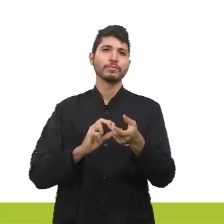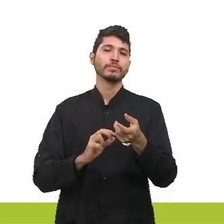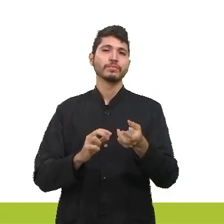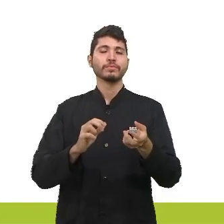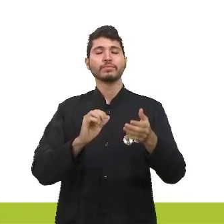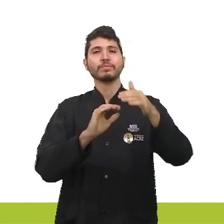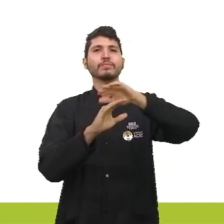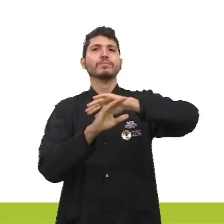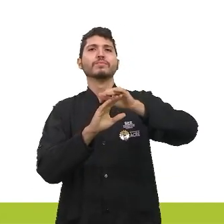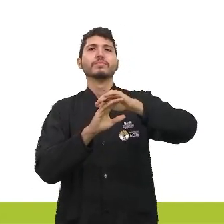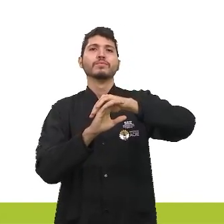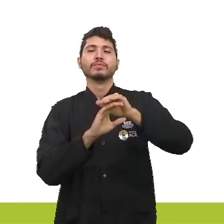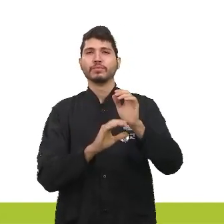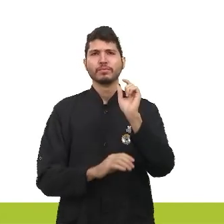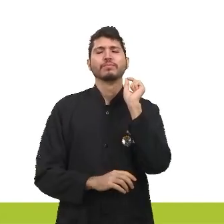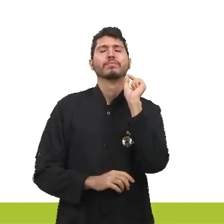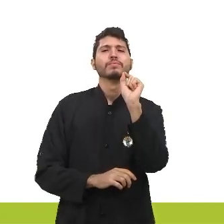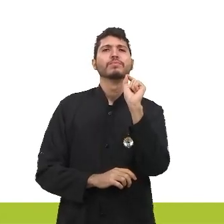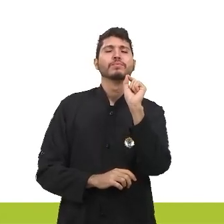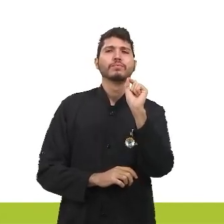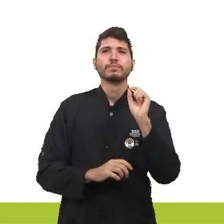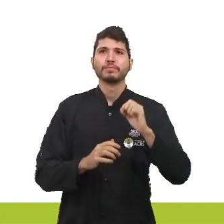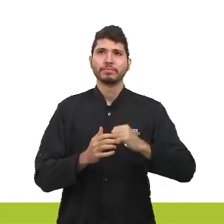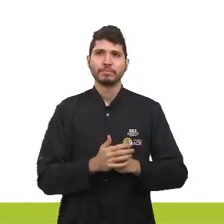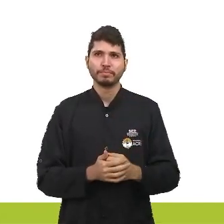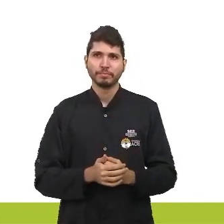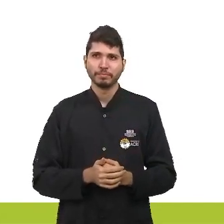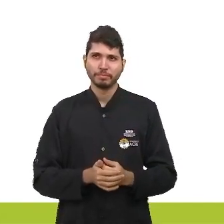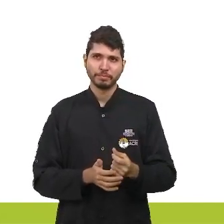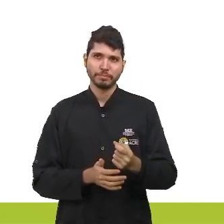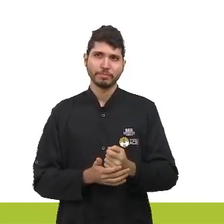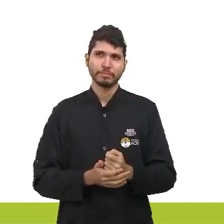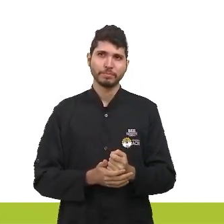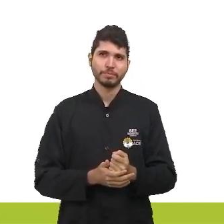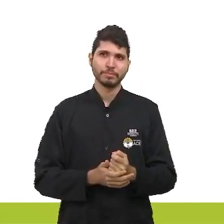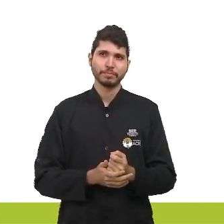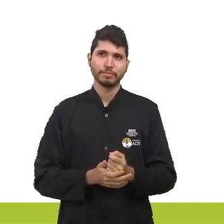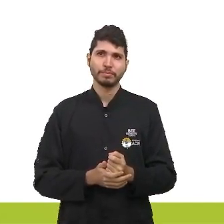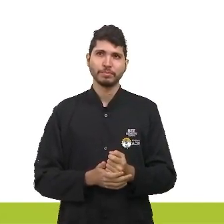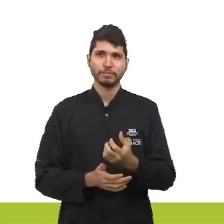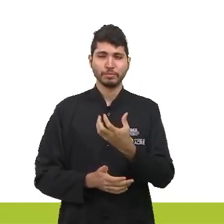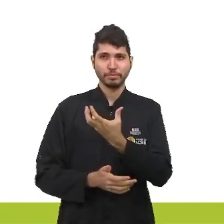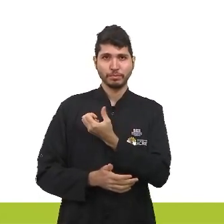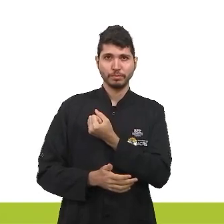Então, consideremos um número finito n de polígonos